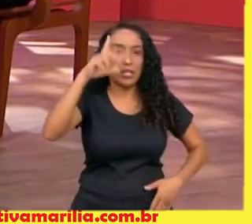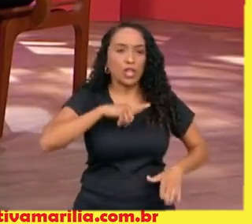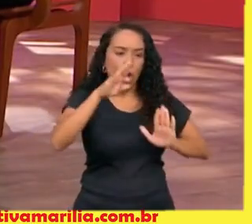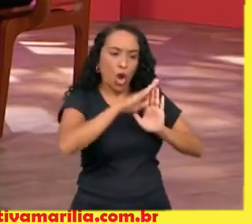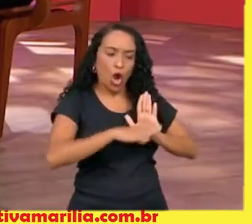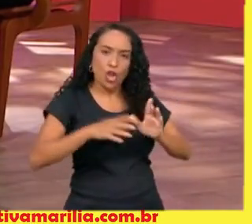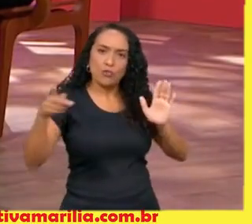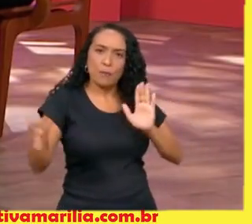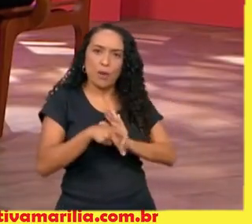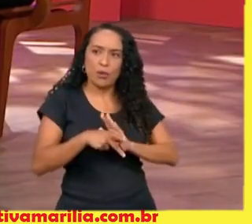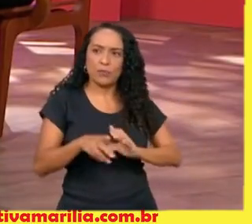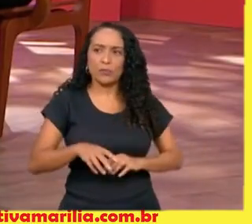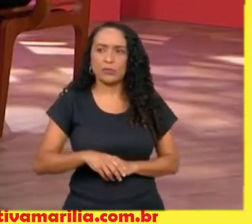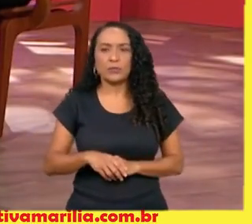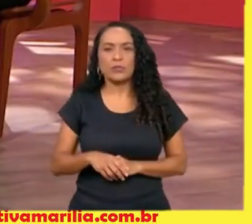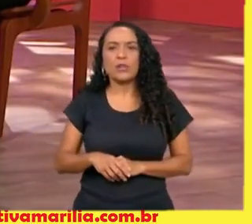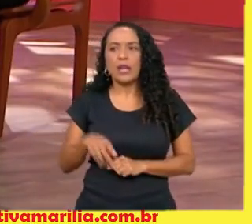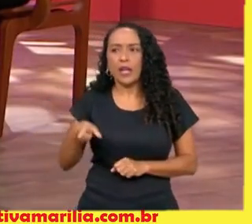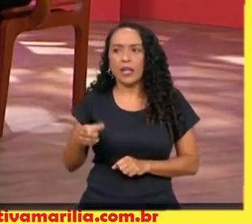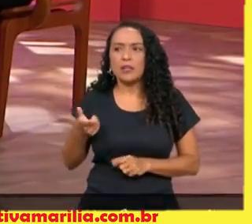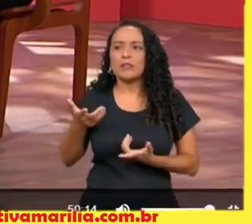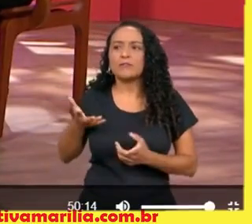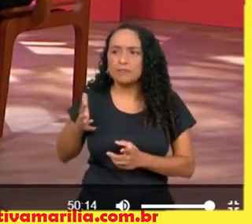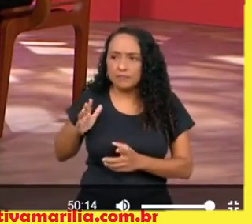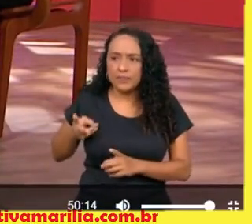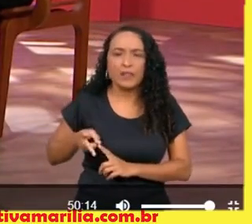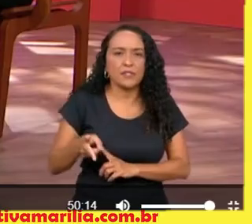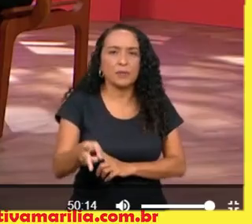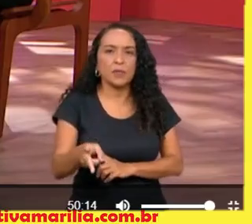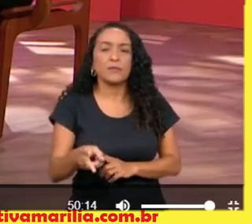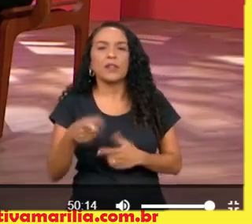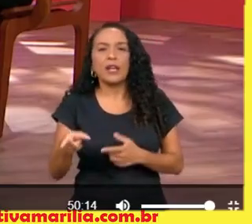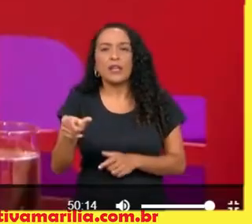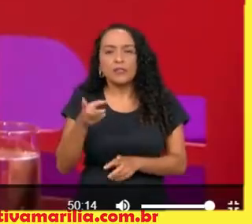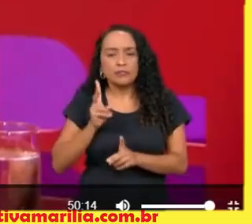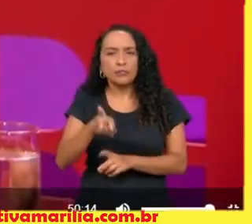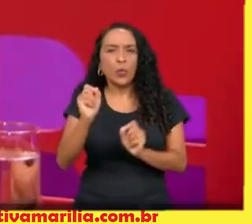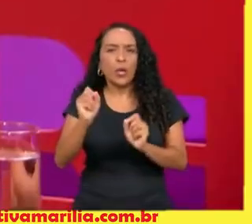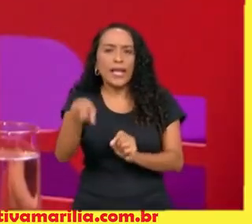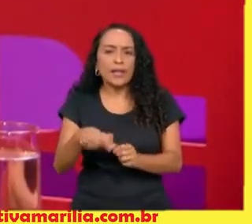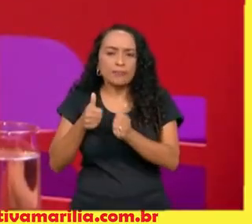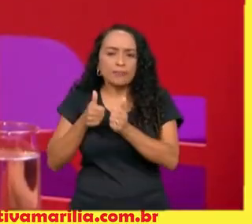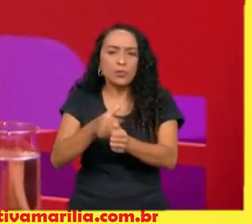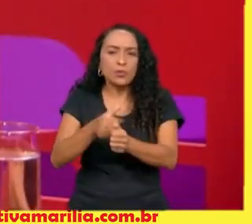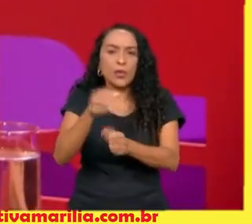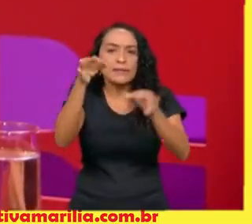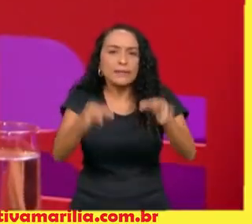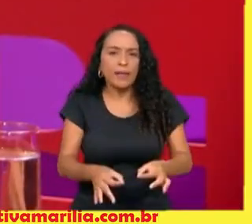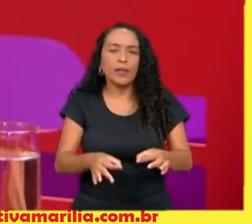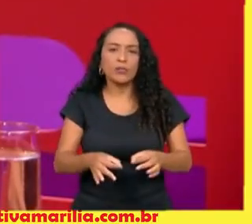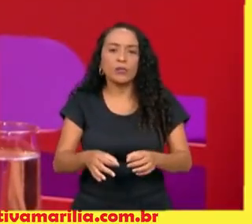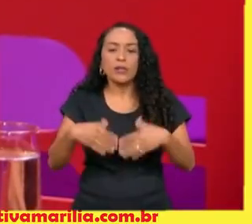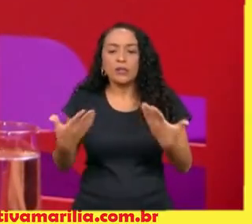sujeito se sente protegido ali e ele segue o que é dito que é certo. E